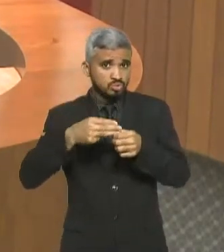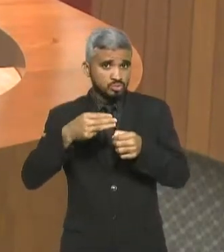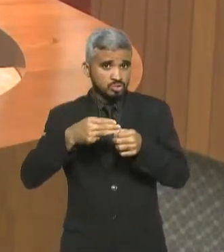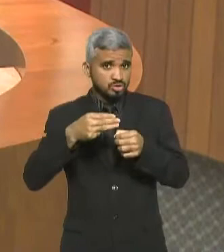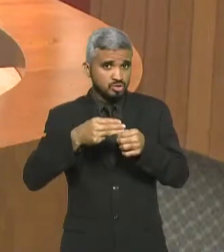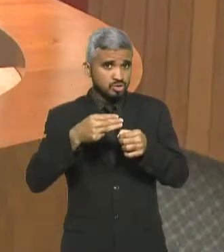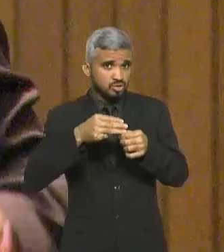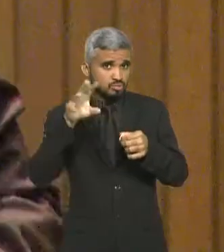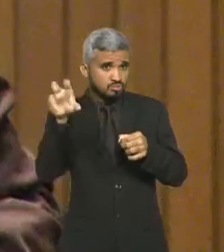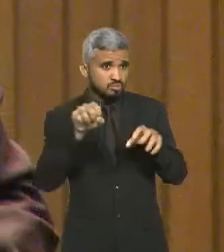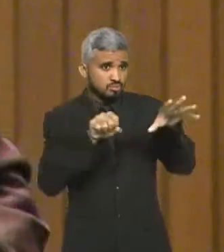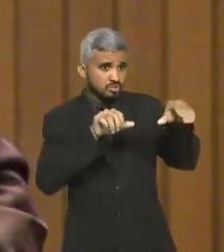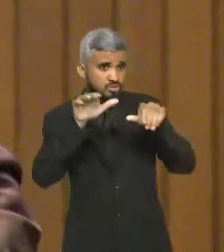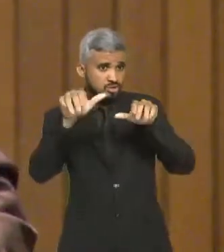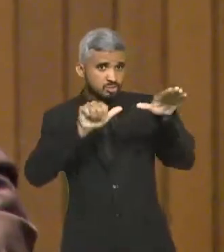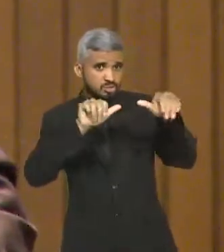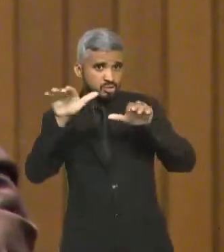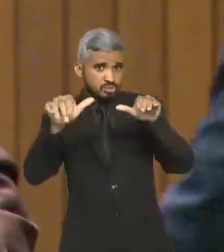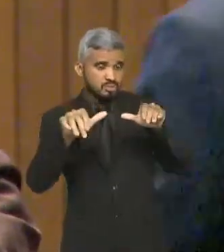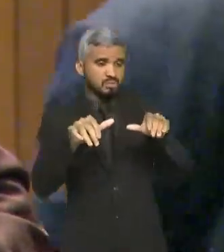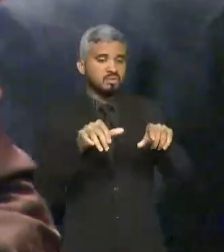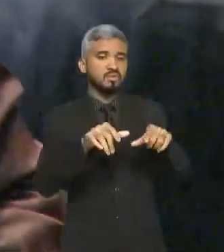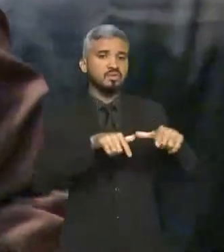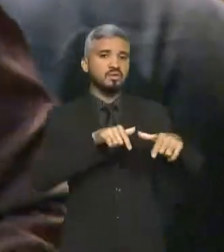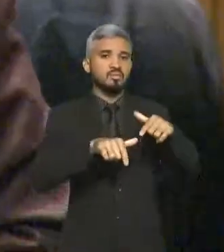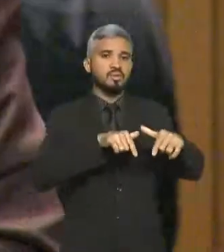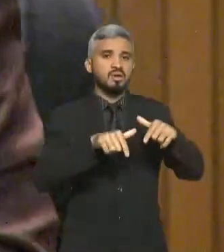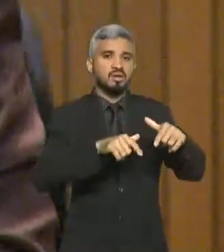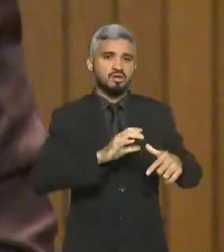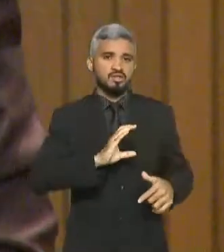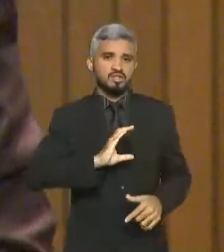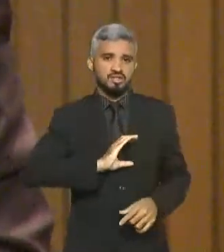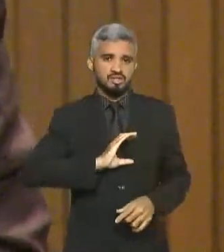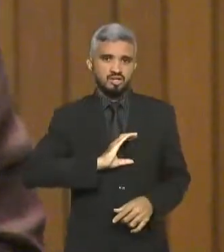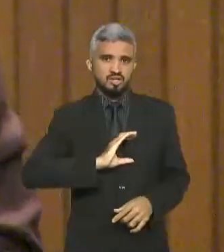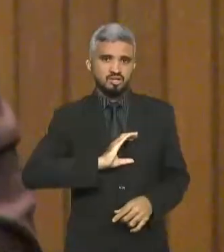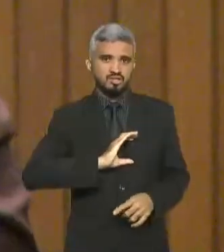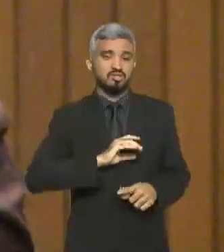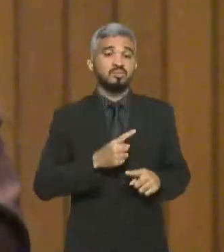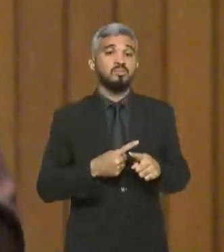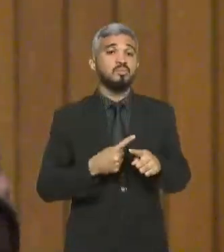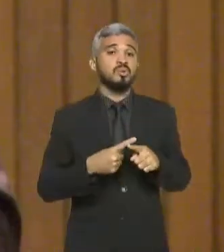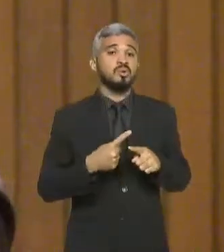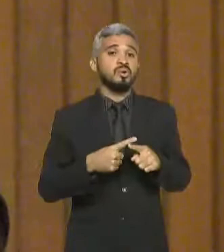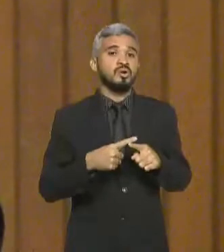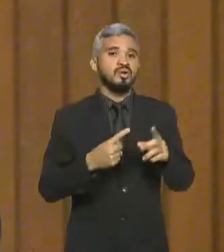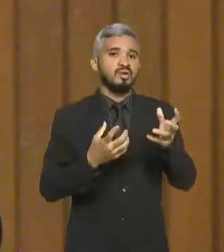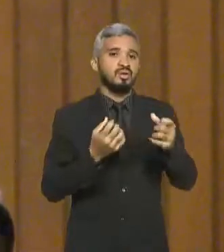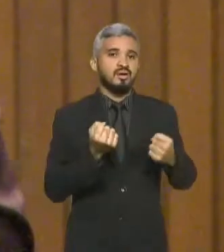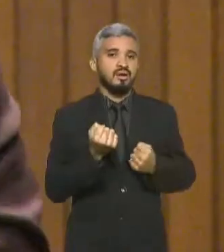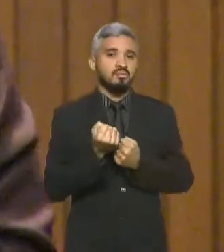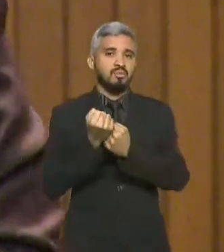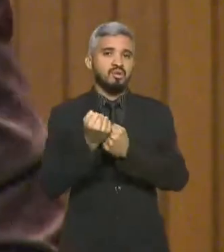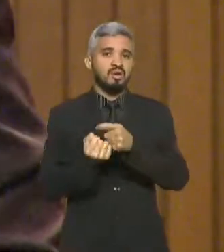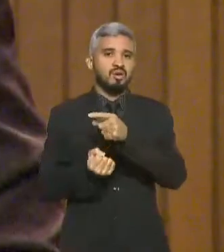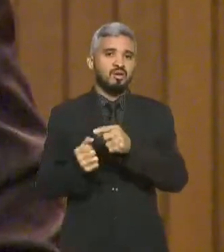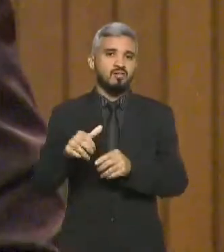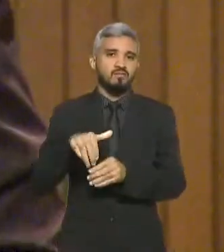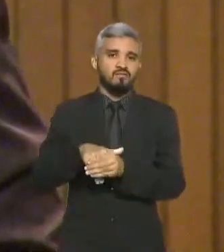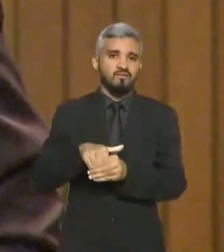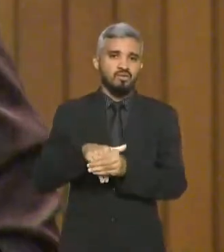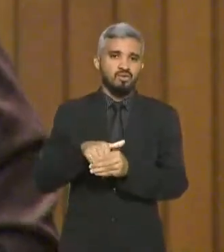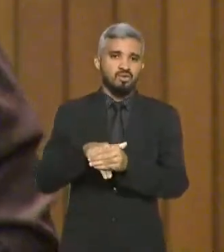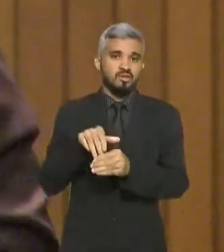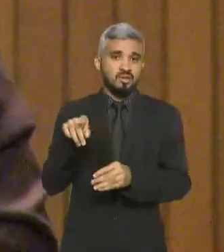folha de pagamento de Caxias para poder dar apoio político a uma candidatura a